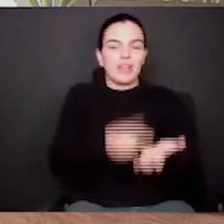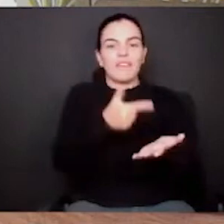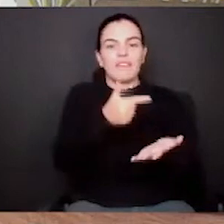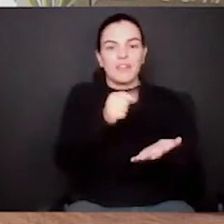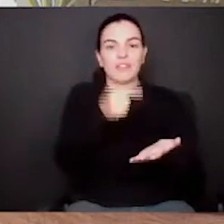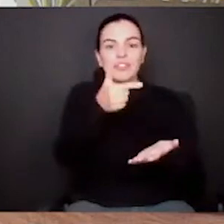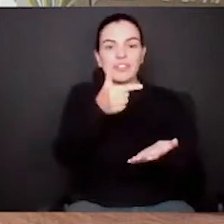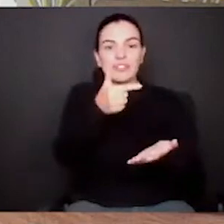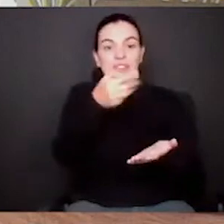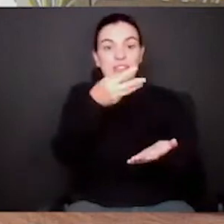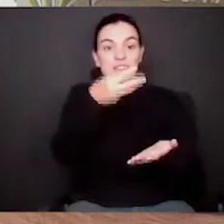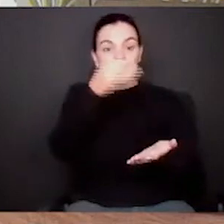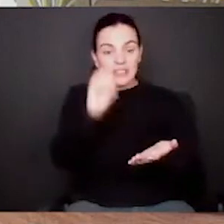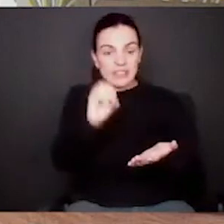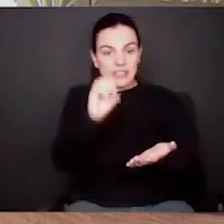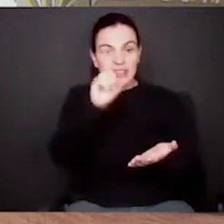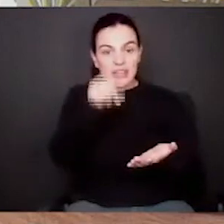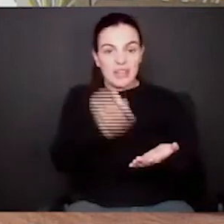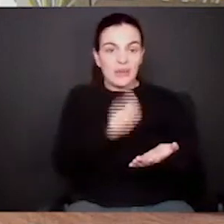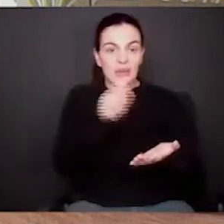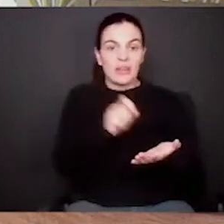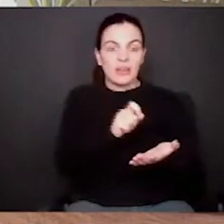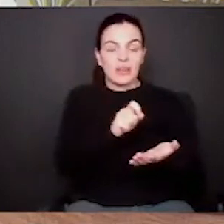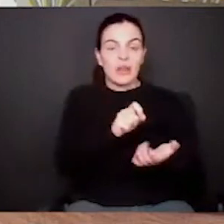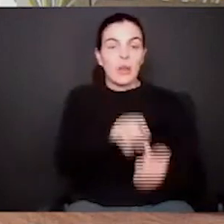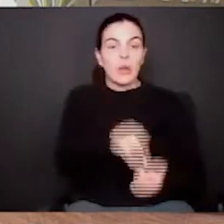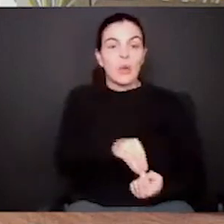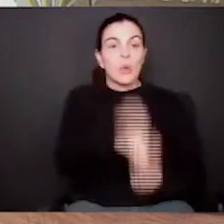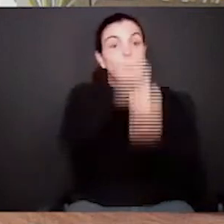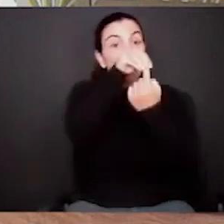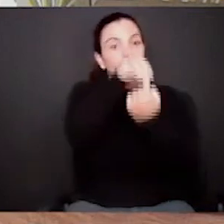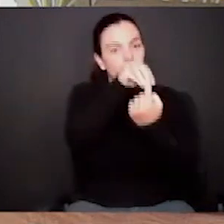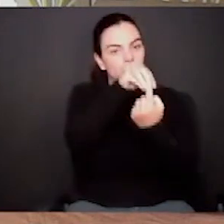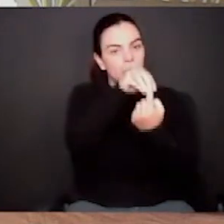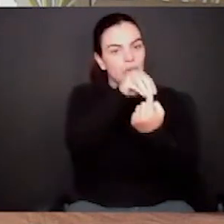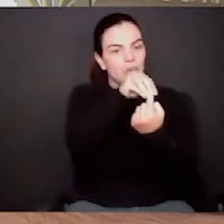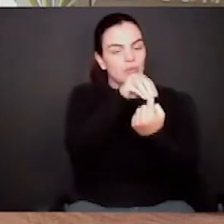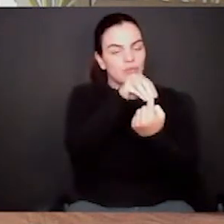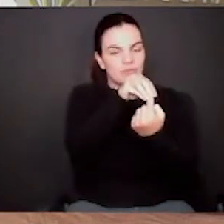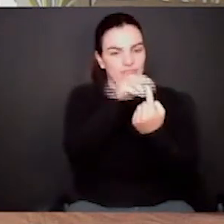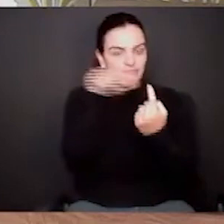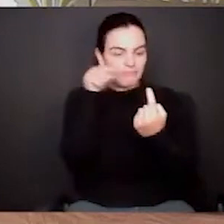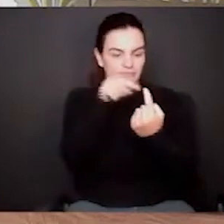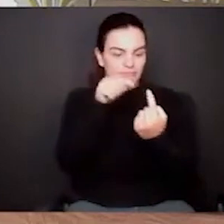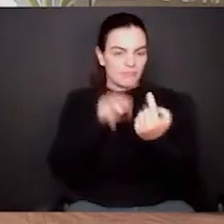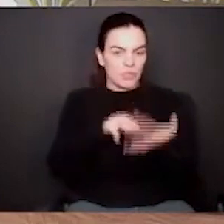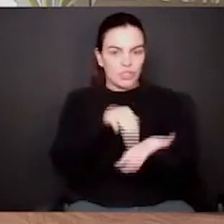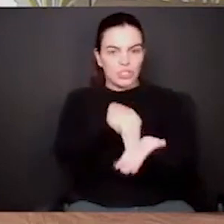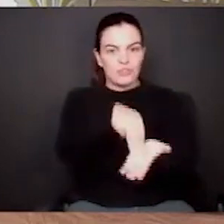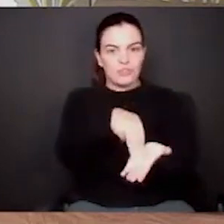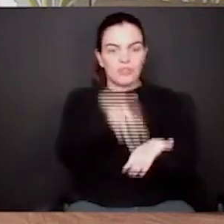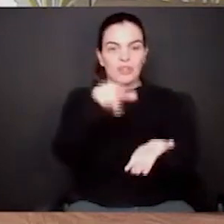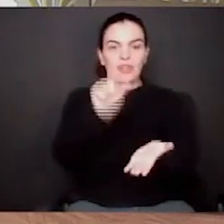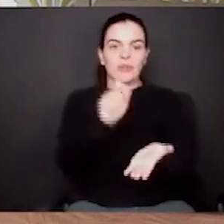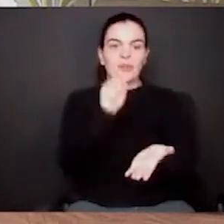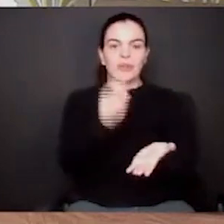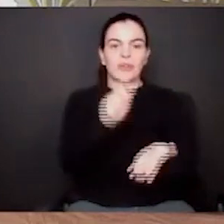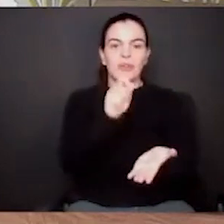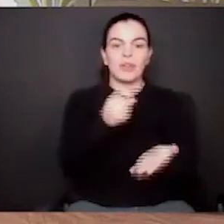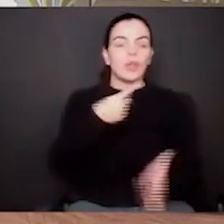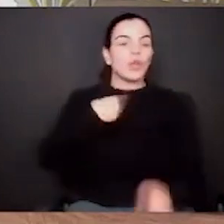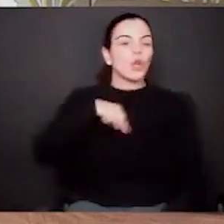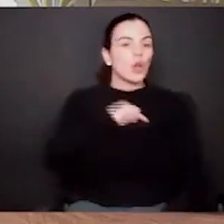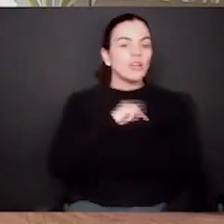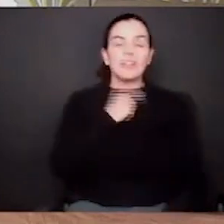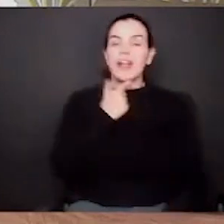a um único, único motivo, aonde nós não temos uma atenção à primeira